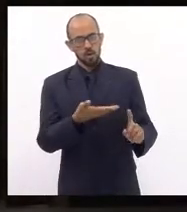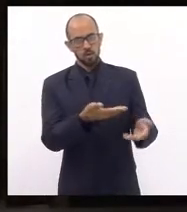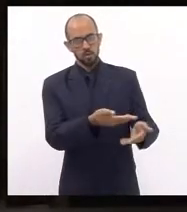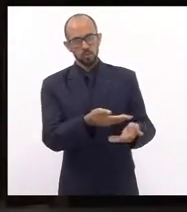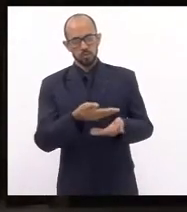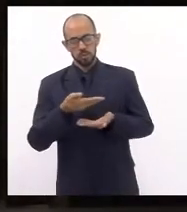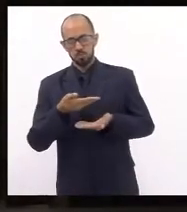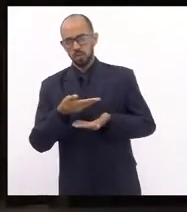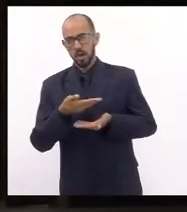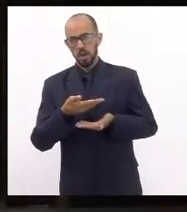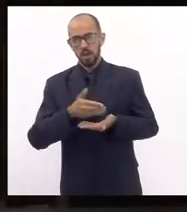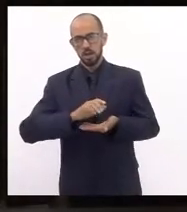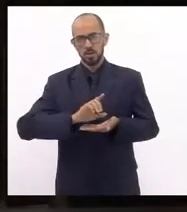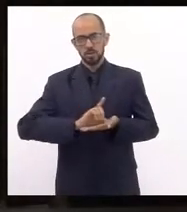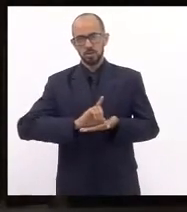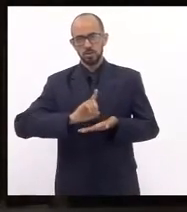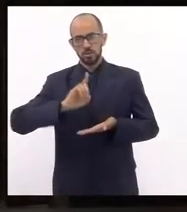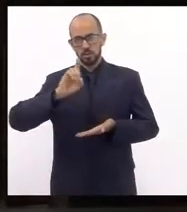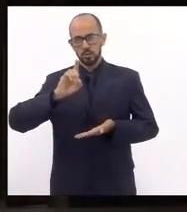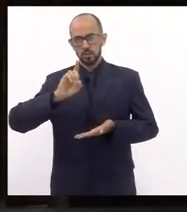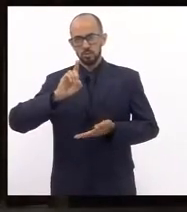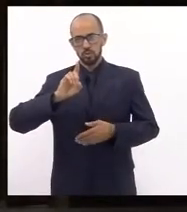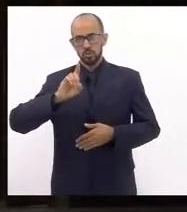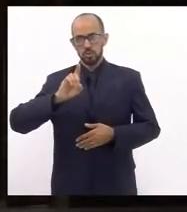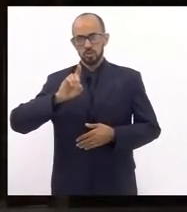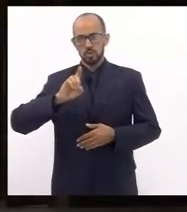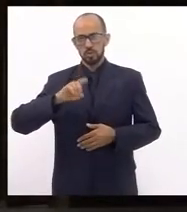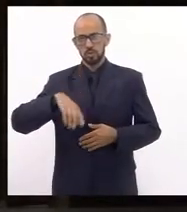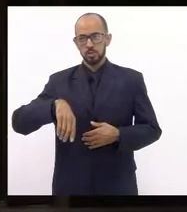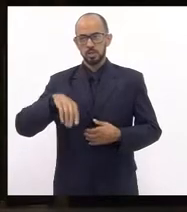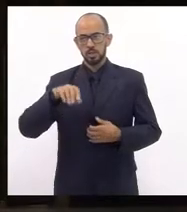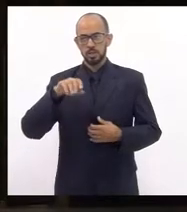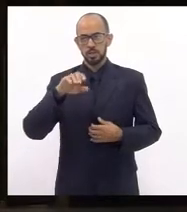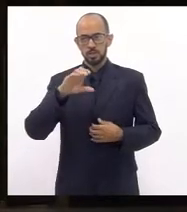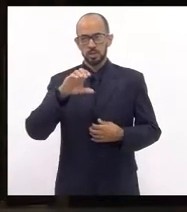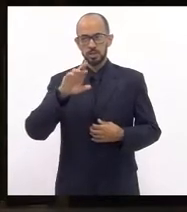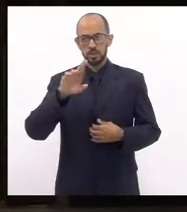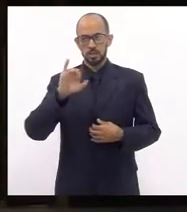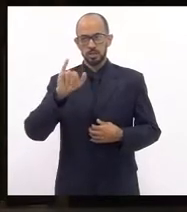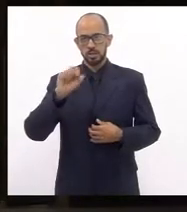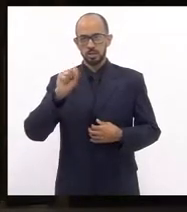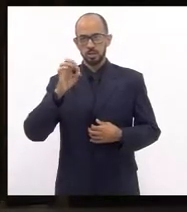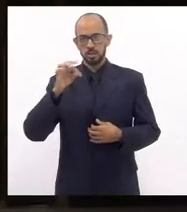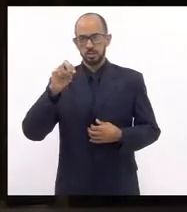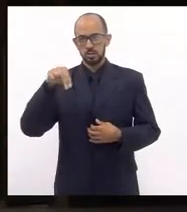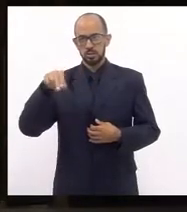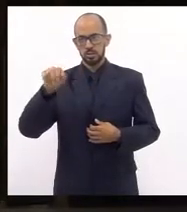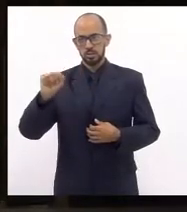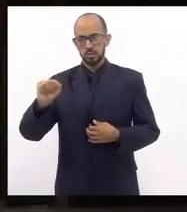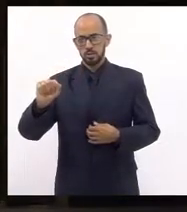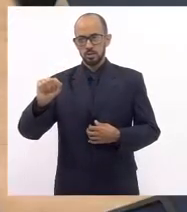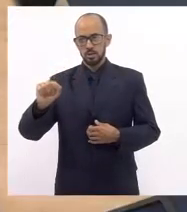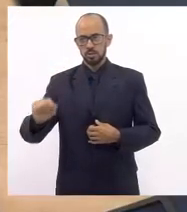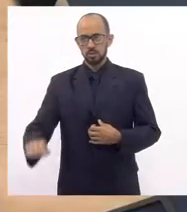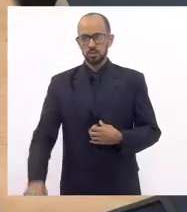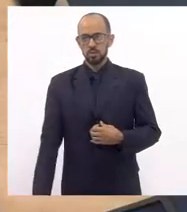Tenho a honra de chamar a excelentíssima doutora Cristina Silva Marques da